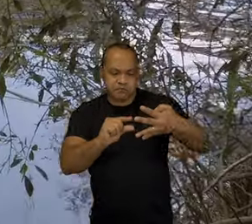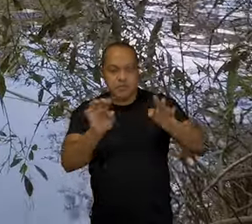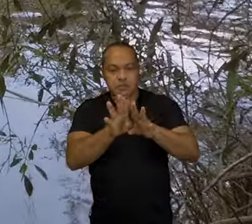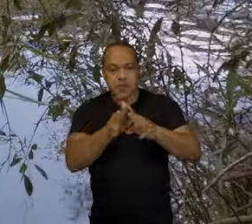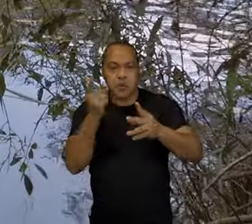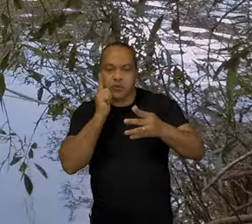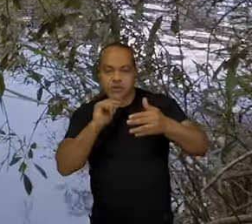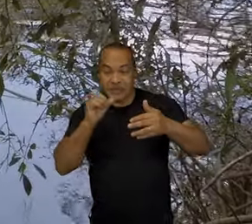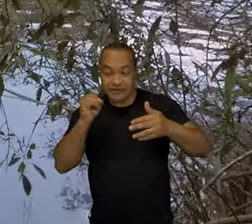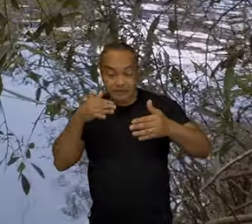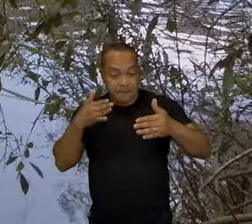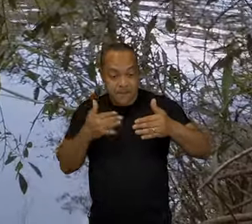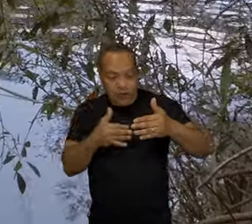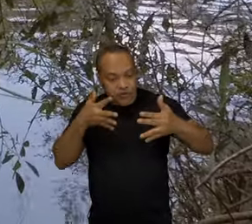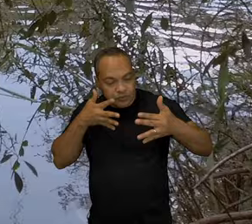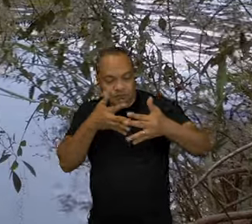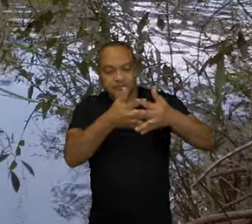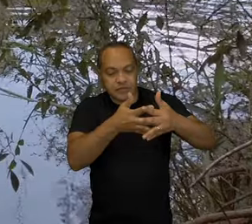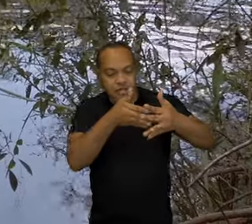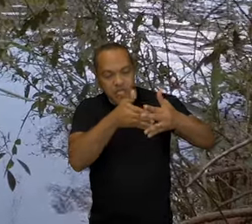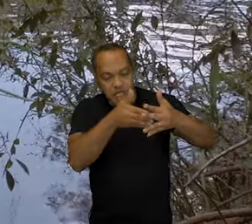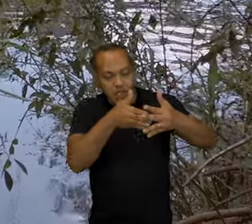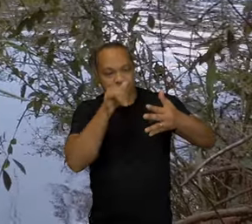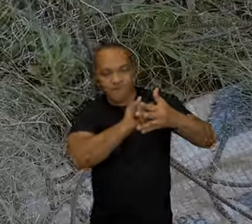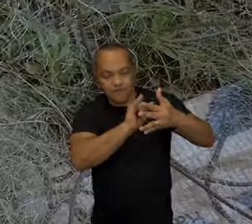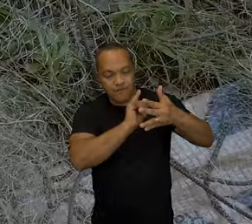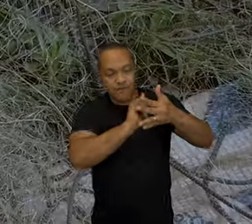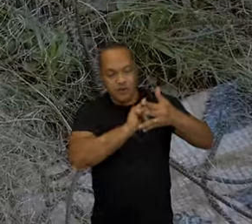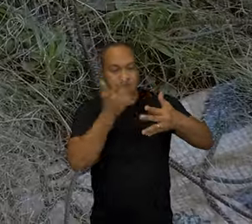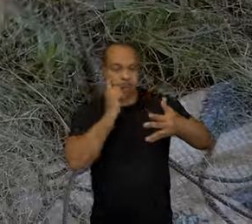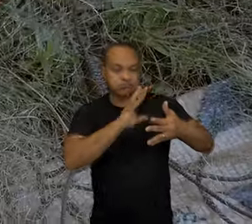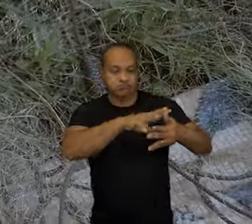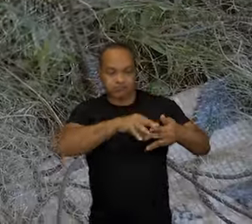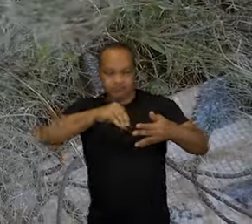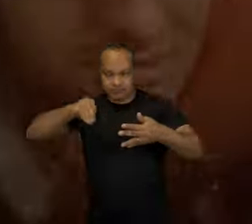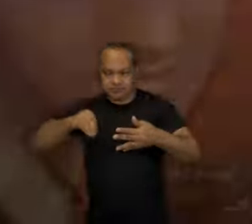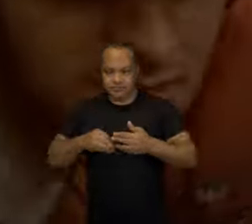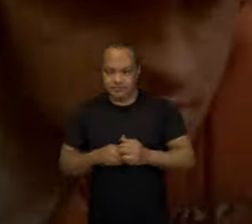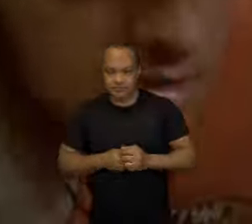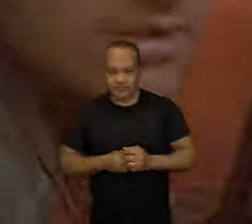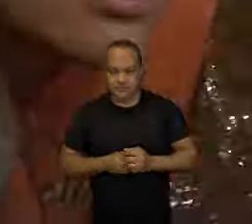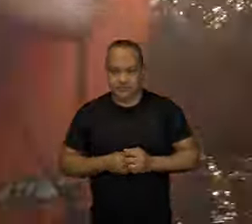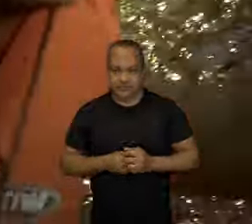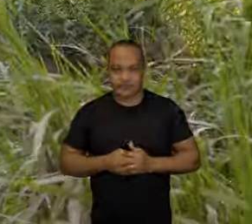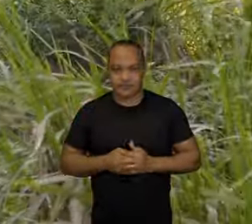que capturarão os peixes que passam, né, através dessas malhas.